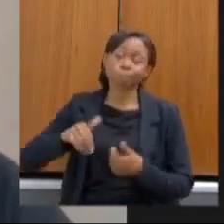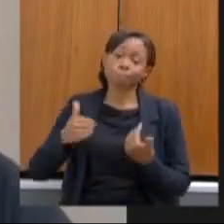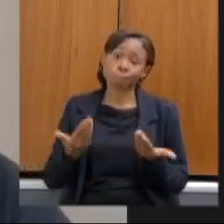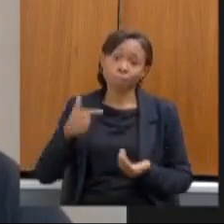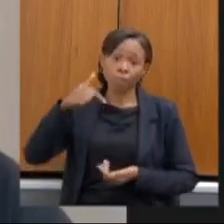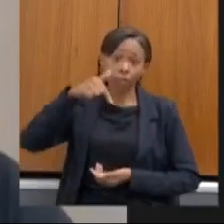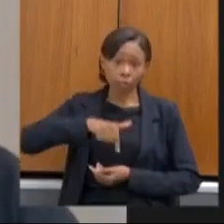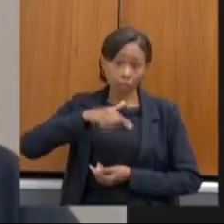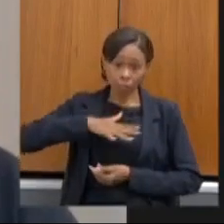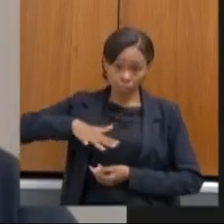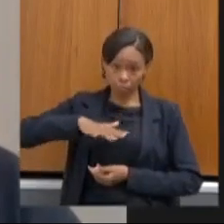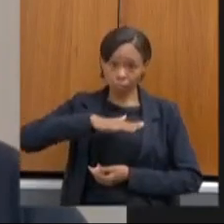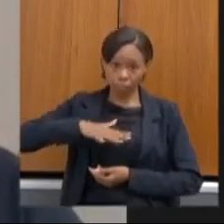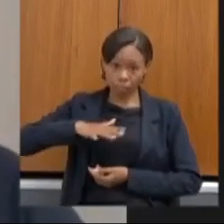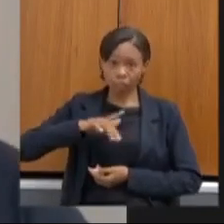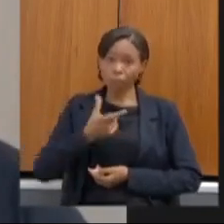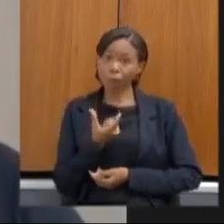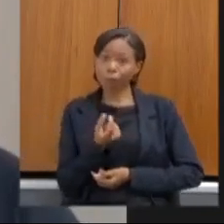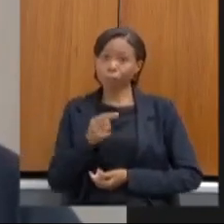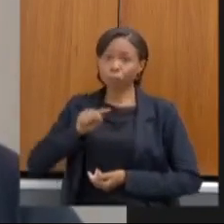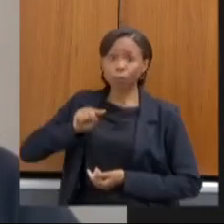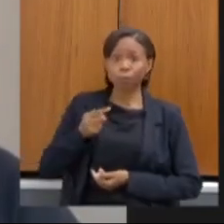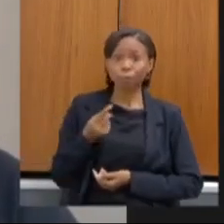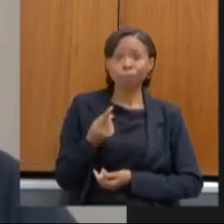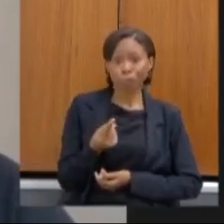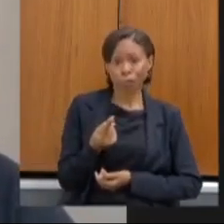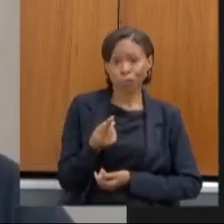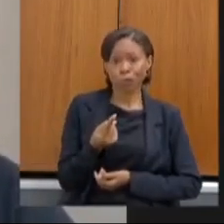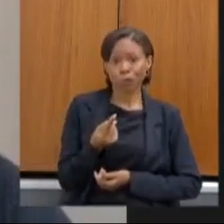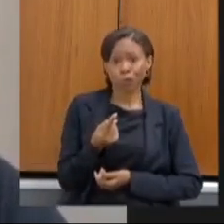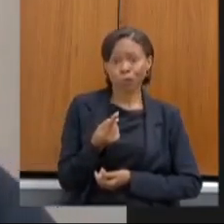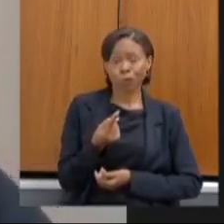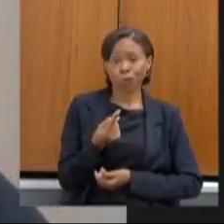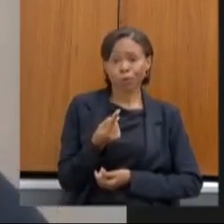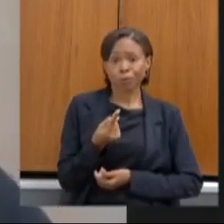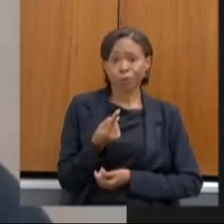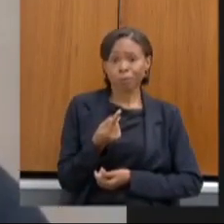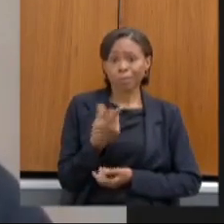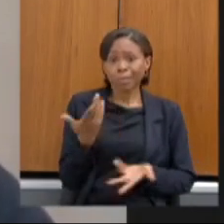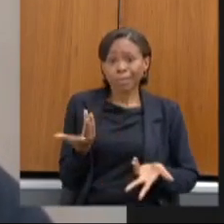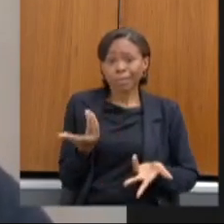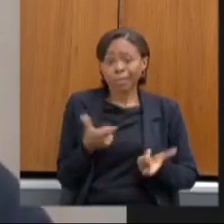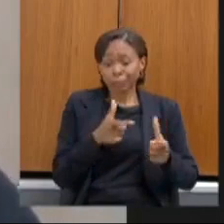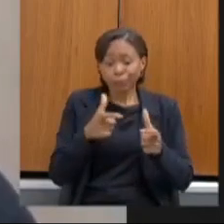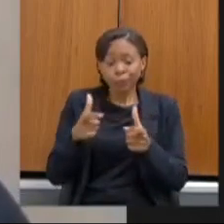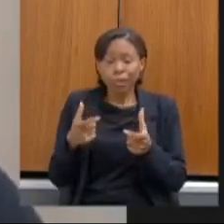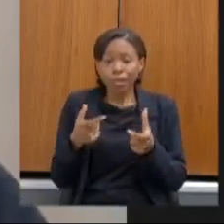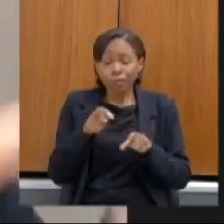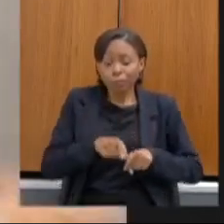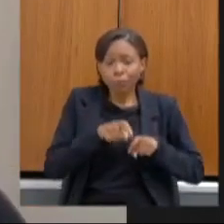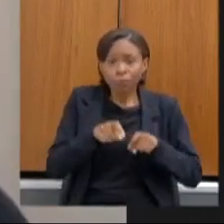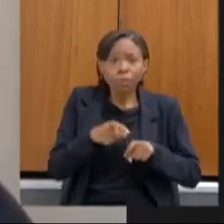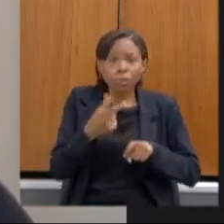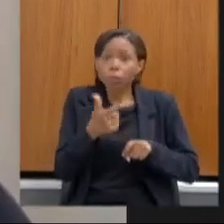região nós temos 20 mil para pequenas propriedades rurais que não tem nos elétricas e nós tiramos que está nesse projeto